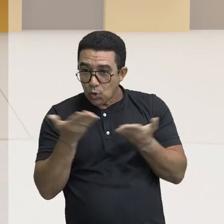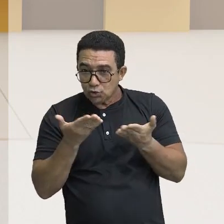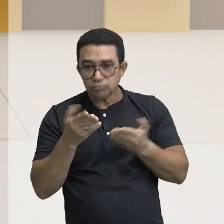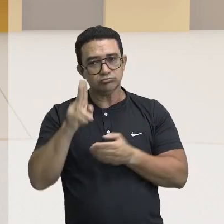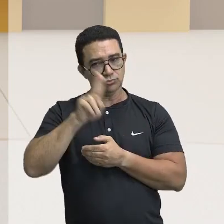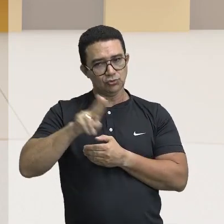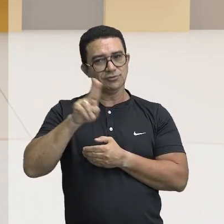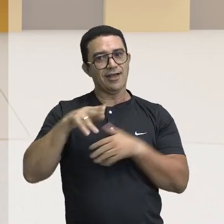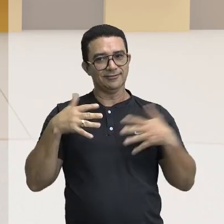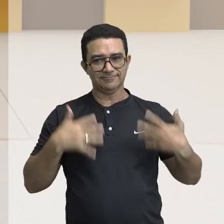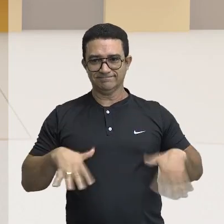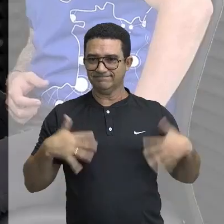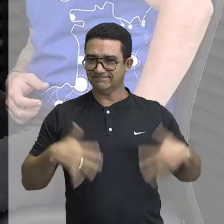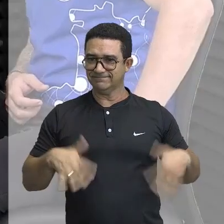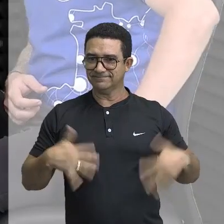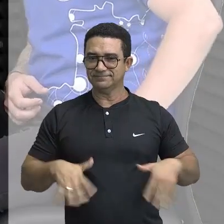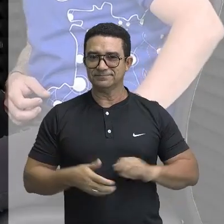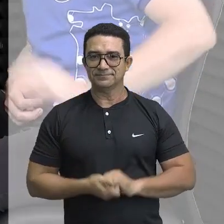acompanhem conosco.